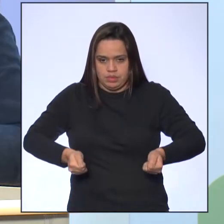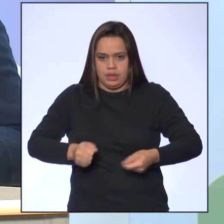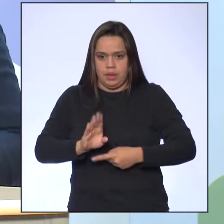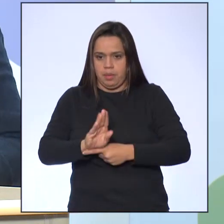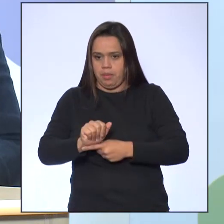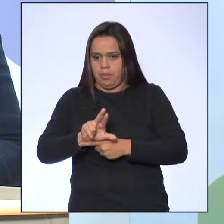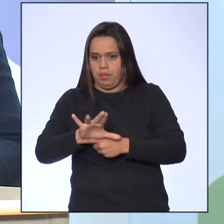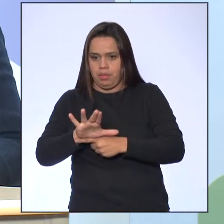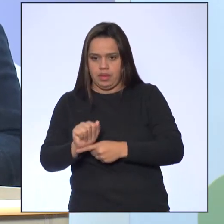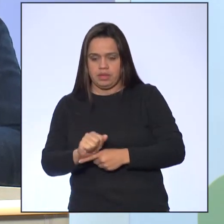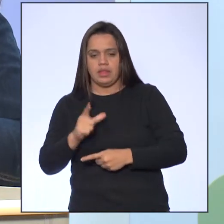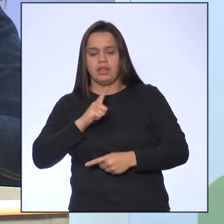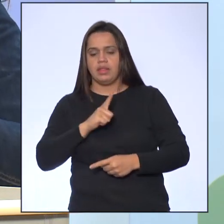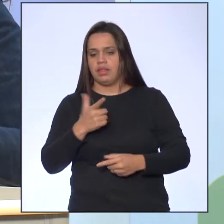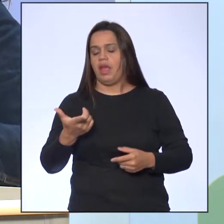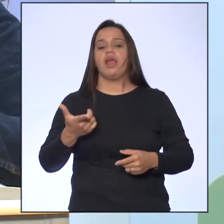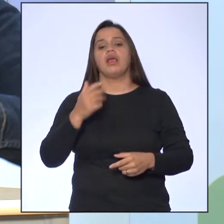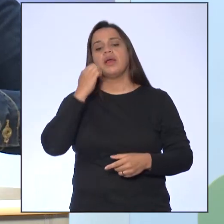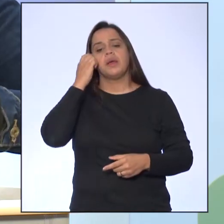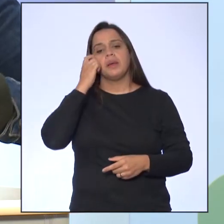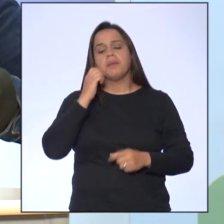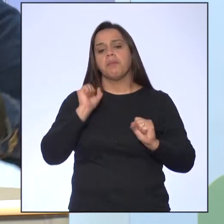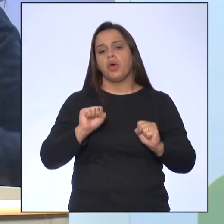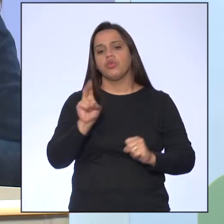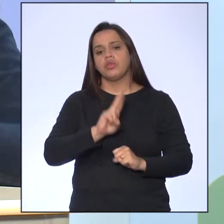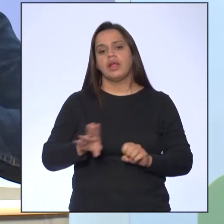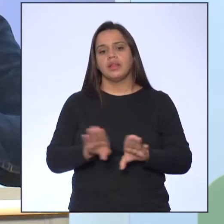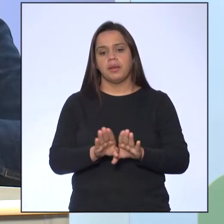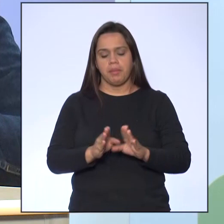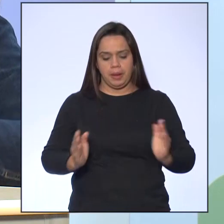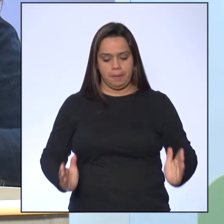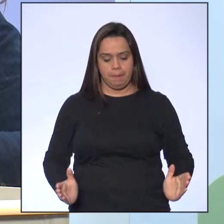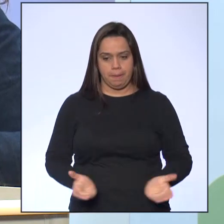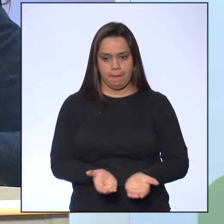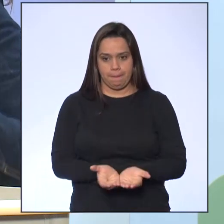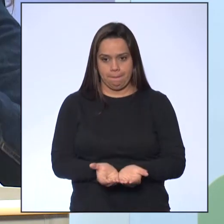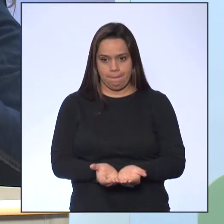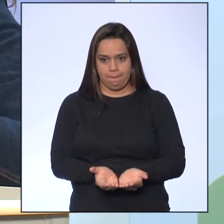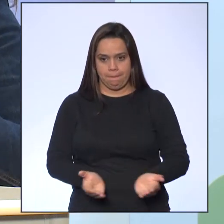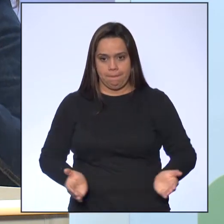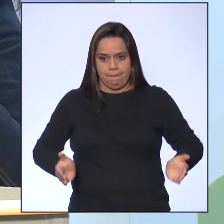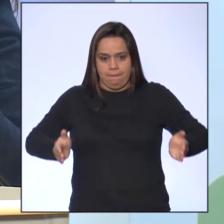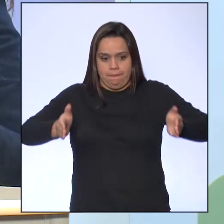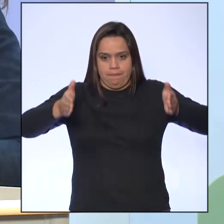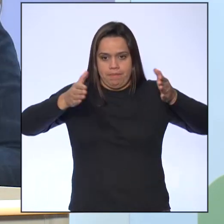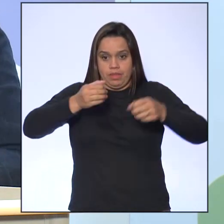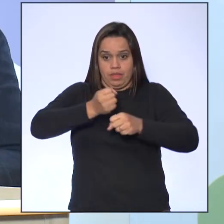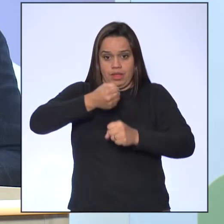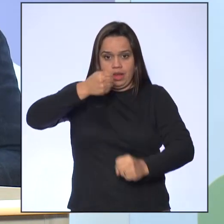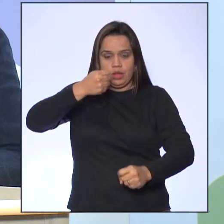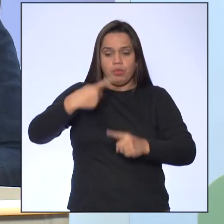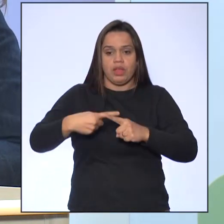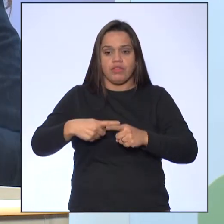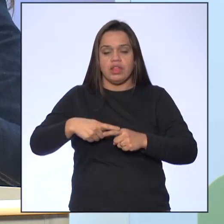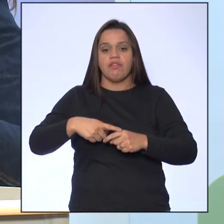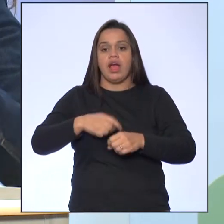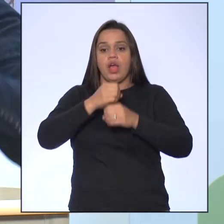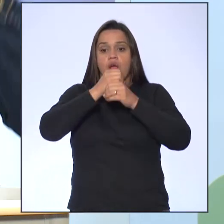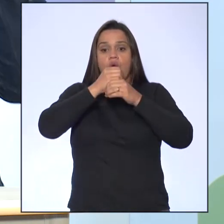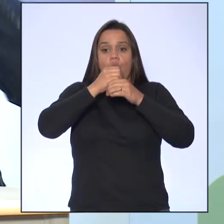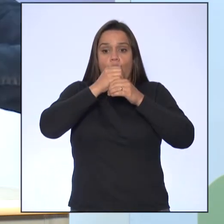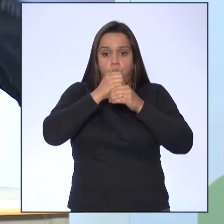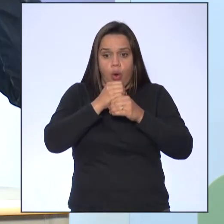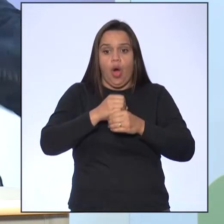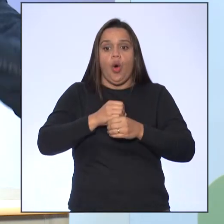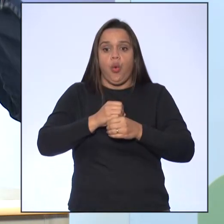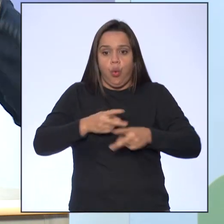instrumento que você tenha à mão. Tá? Geralmente, você pode pegar baldes bem grandes. Por quê? Quando você for soprar dentro desse balde, ou até quando você